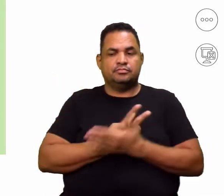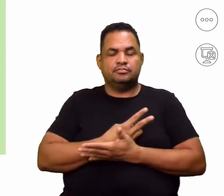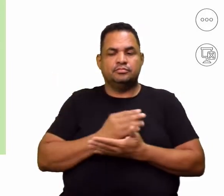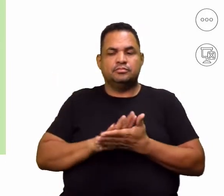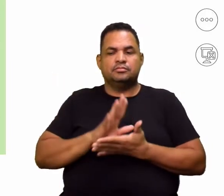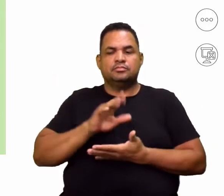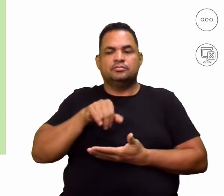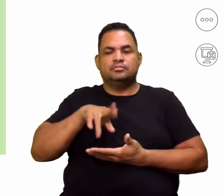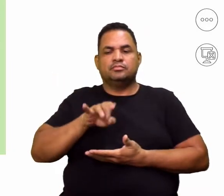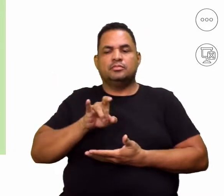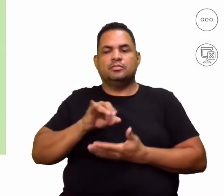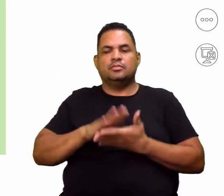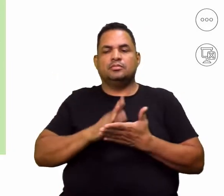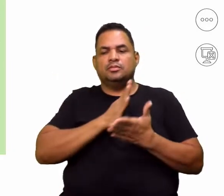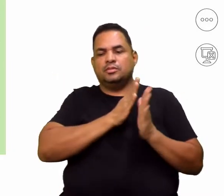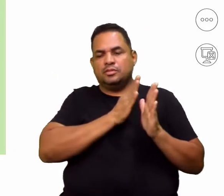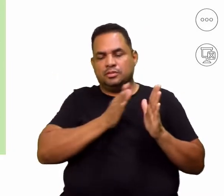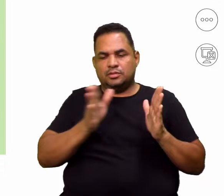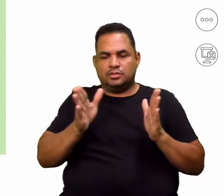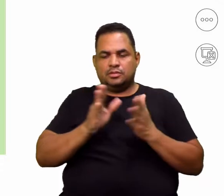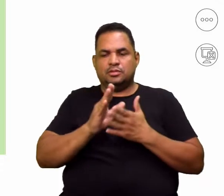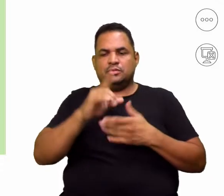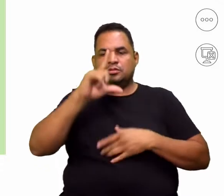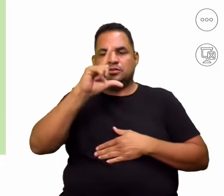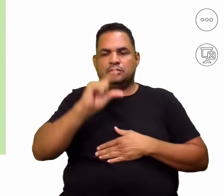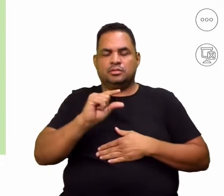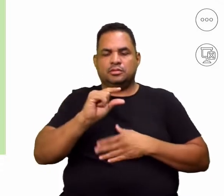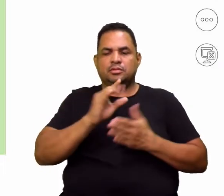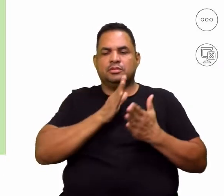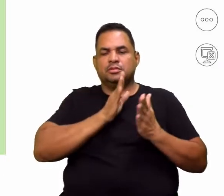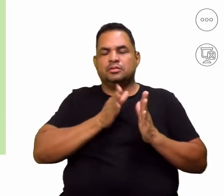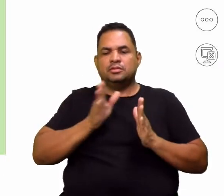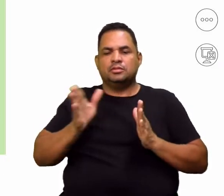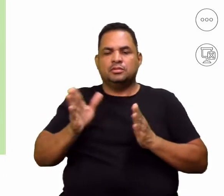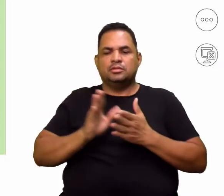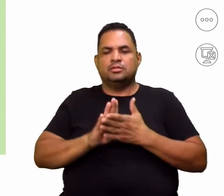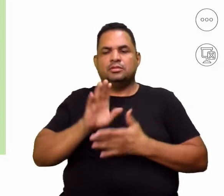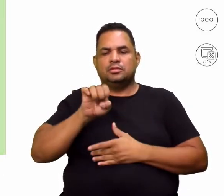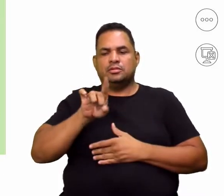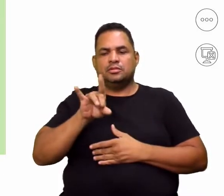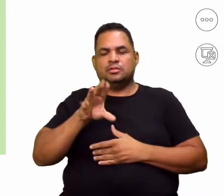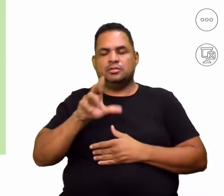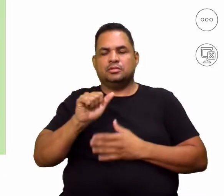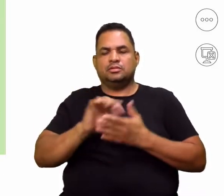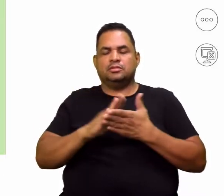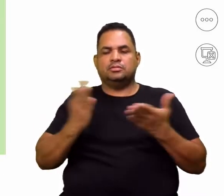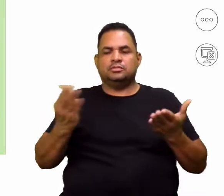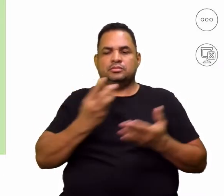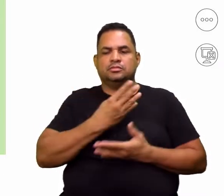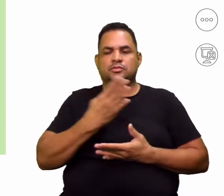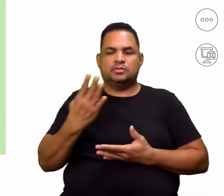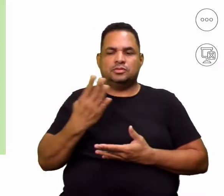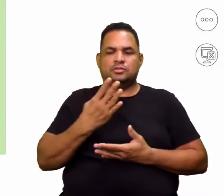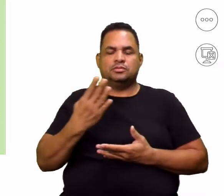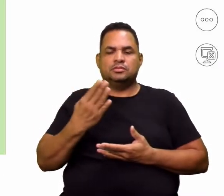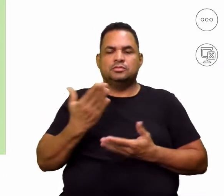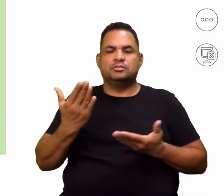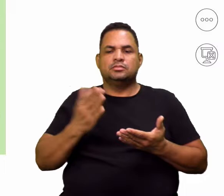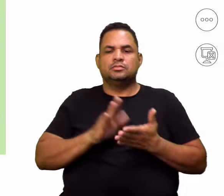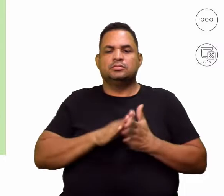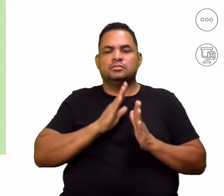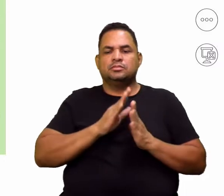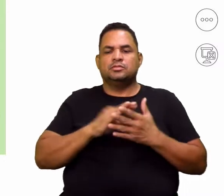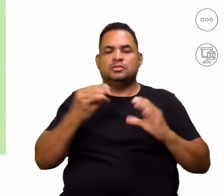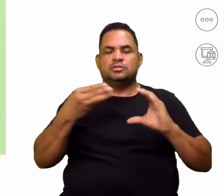onde você vai ter a fase reducional, a fase equacional, onde você vai ter as quatro